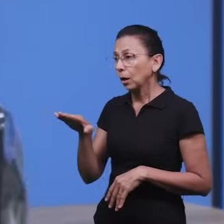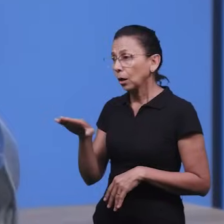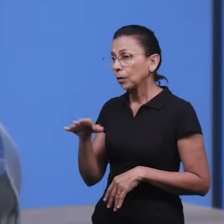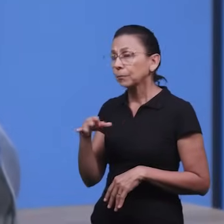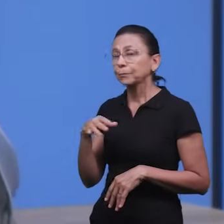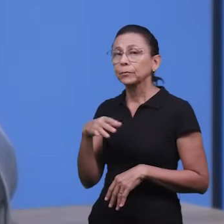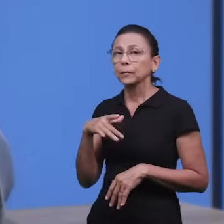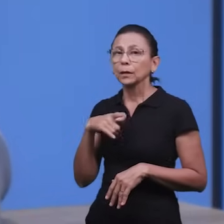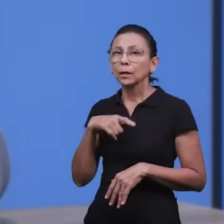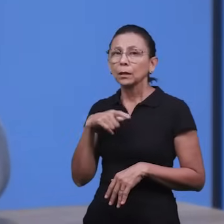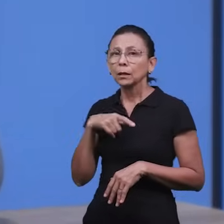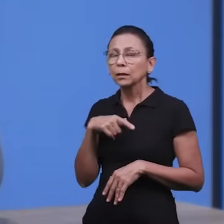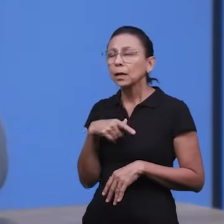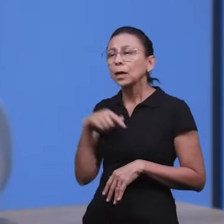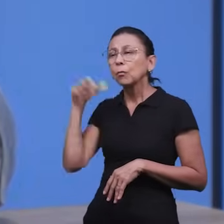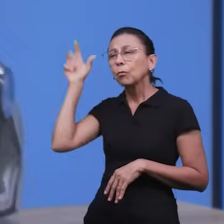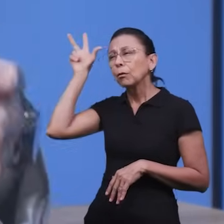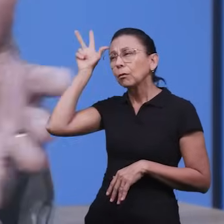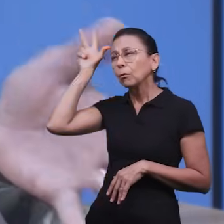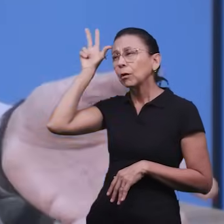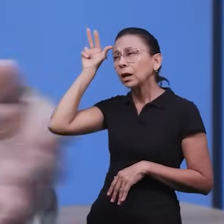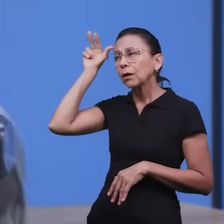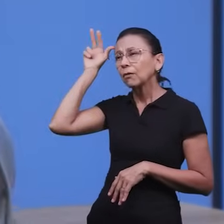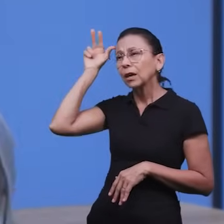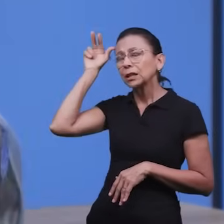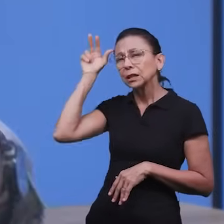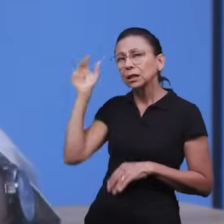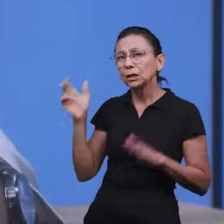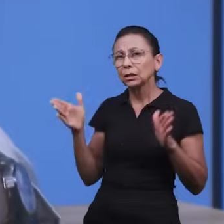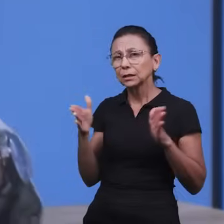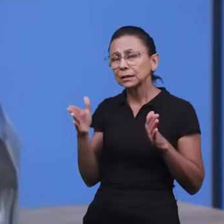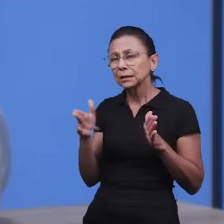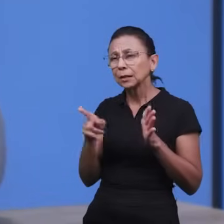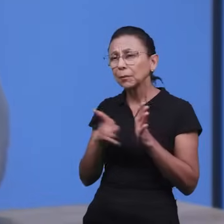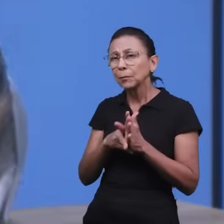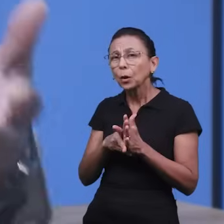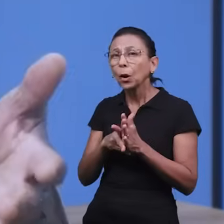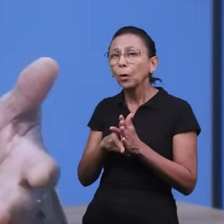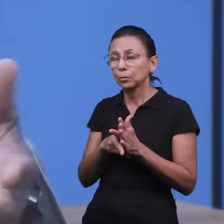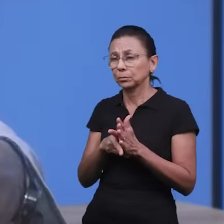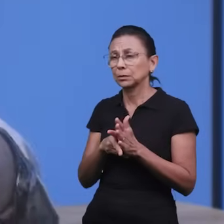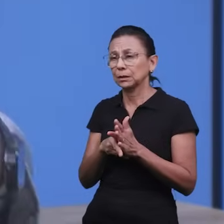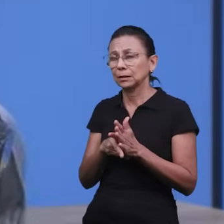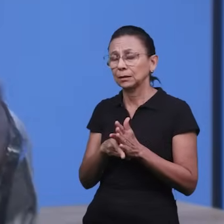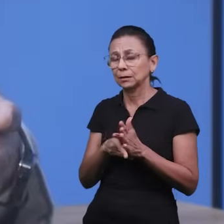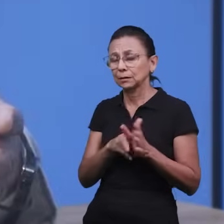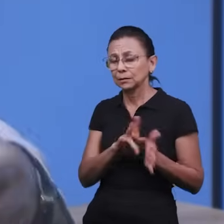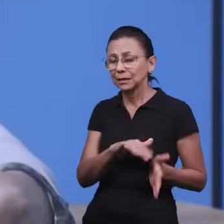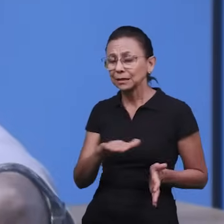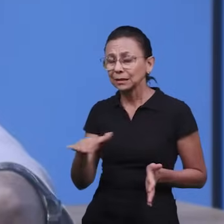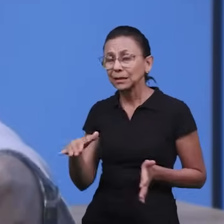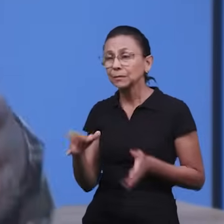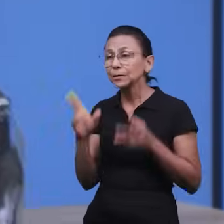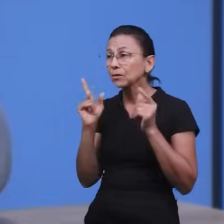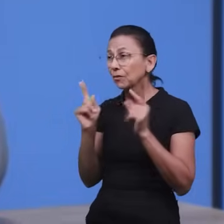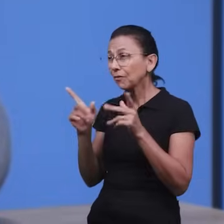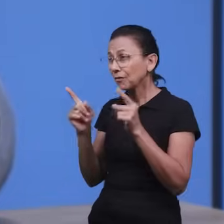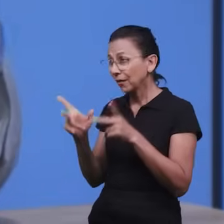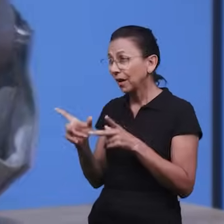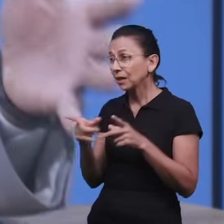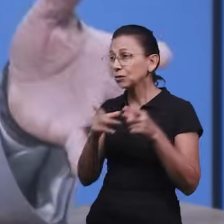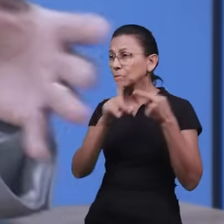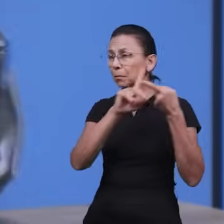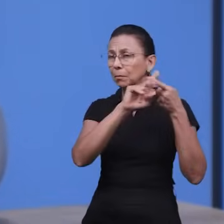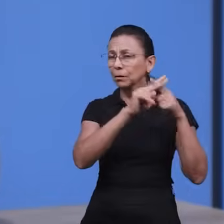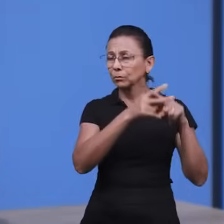né, das crianças, que é um cavalo de estimação, mas é dela, mas a gente até dá o cavalo, vende, para poder adquirir,